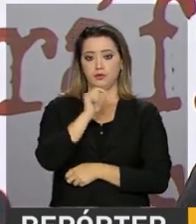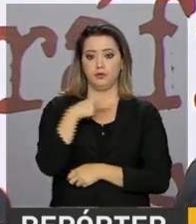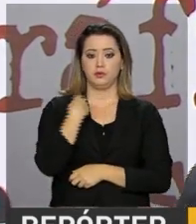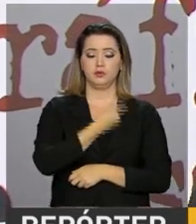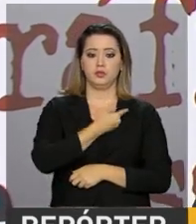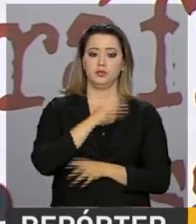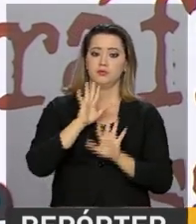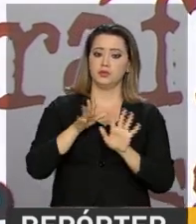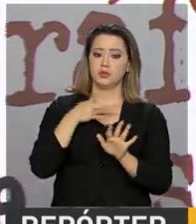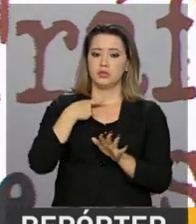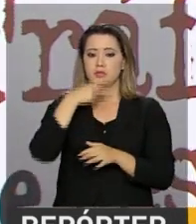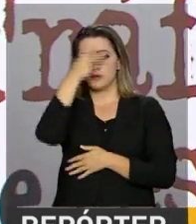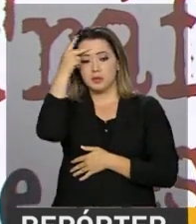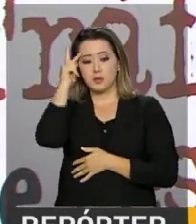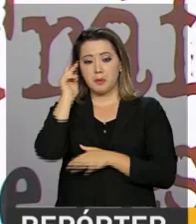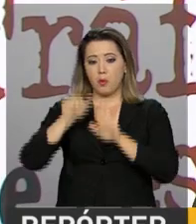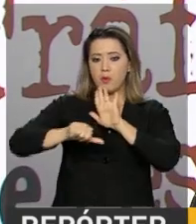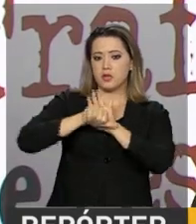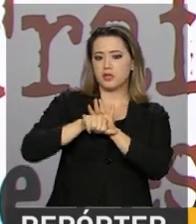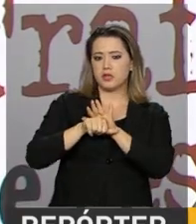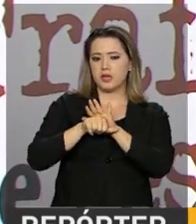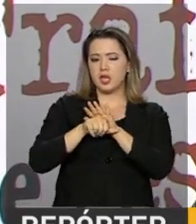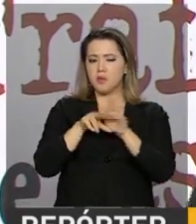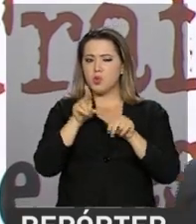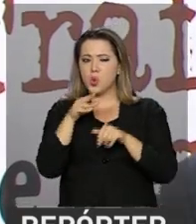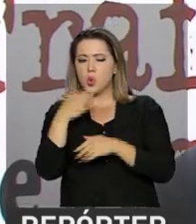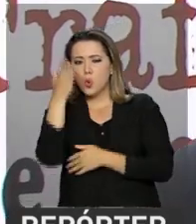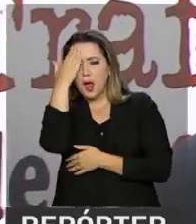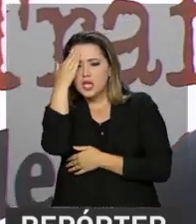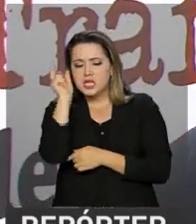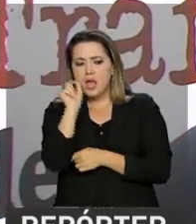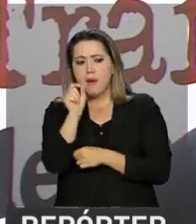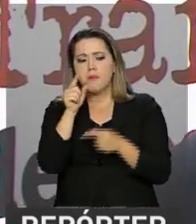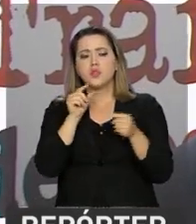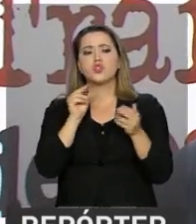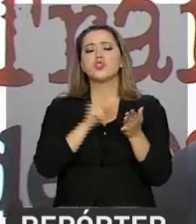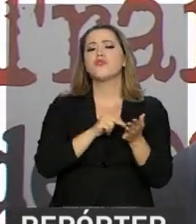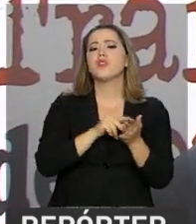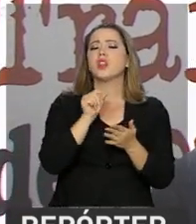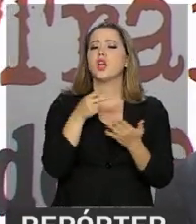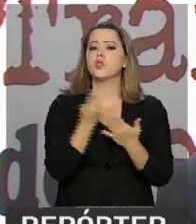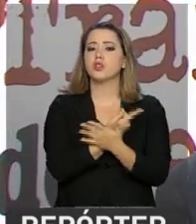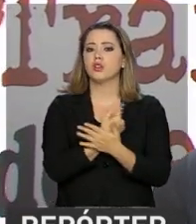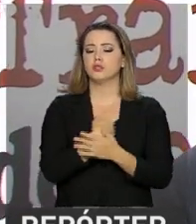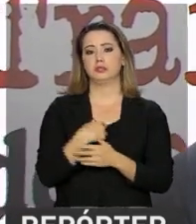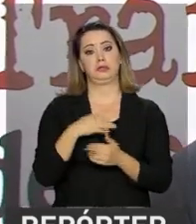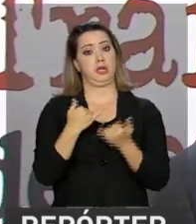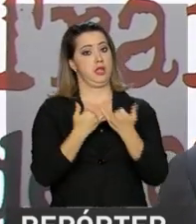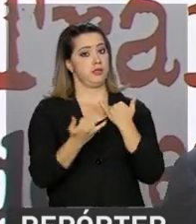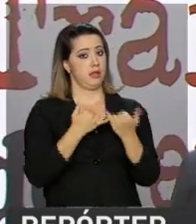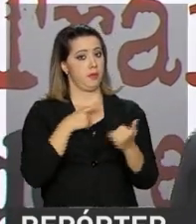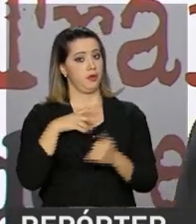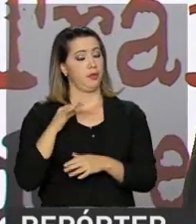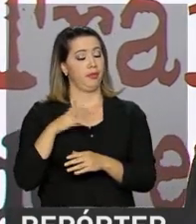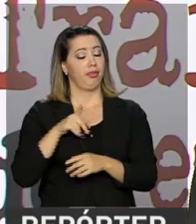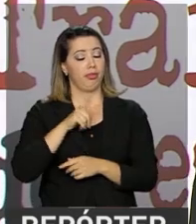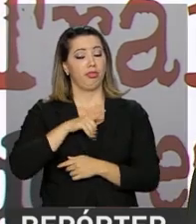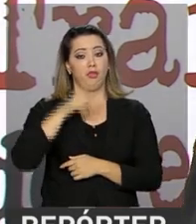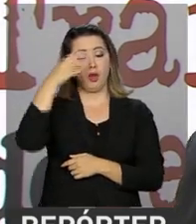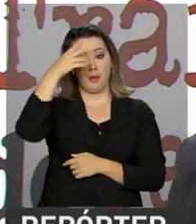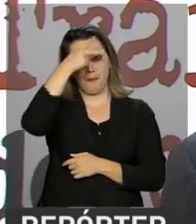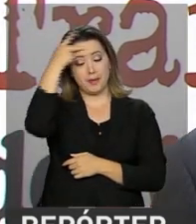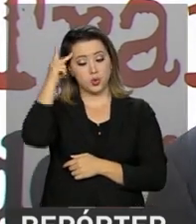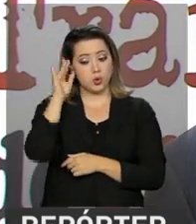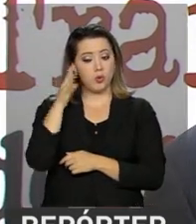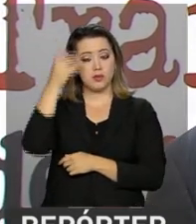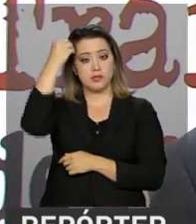vamos dizer subterrâneo né Você nunca sabe o que está acontecendo por exemplo Estamos aqui no aeroporto há pessoas embarcando ali como é que você vai saber